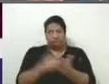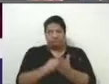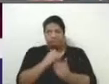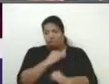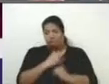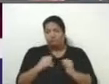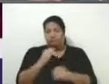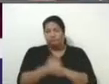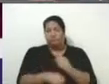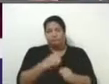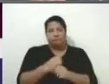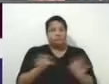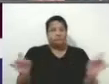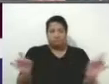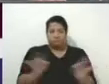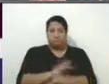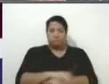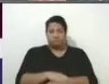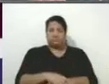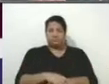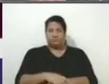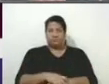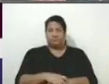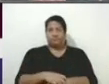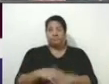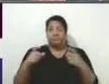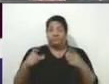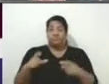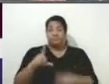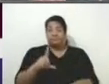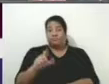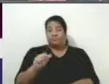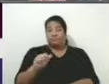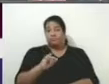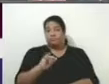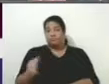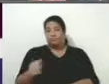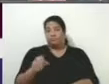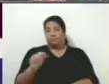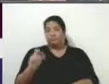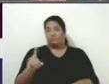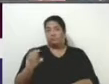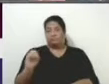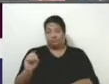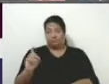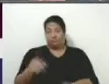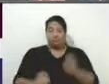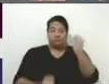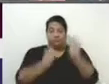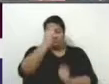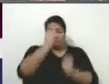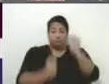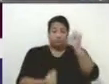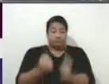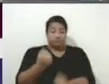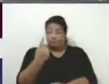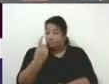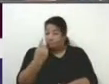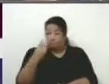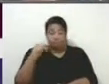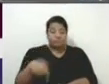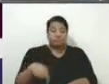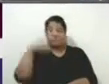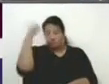querido Lagiado. E é uma fábrica única no Brasil. Então, o secretário